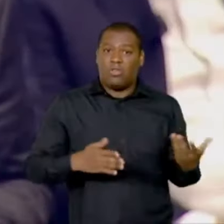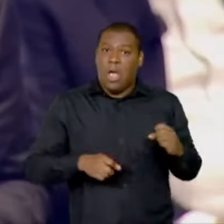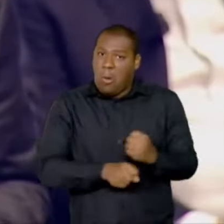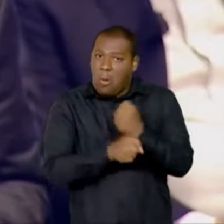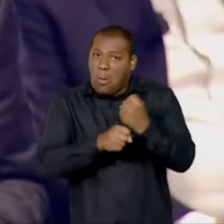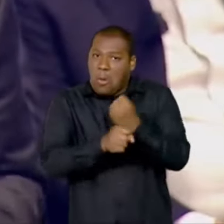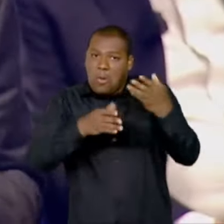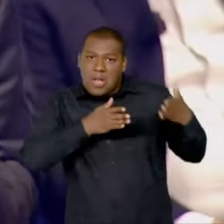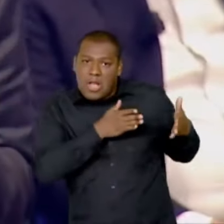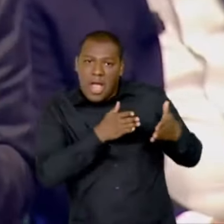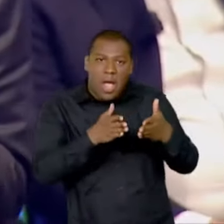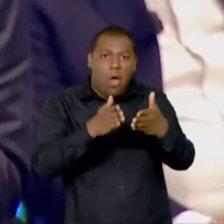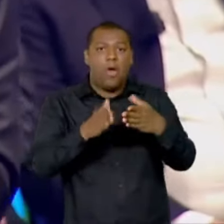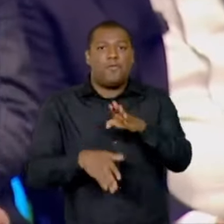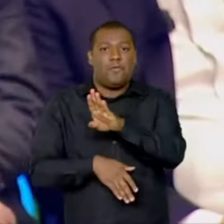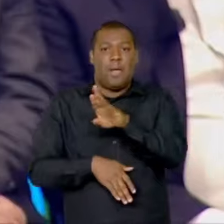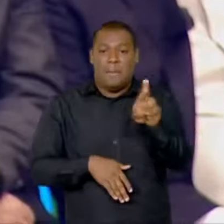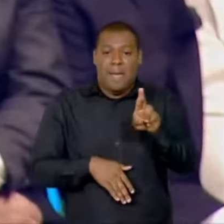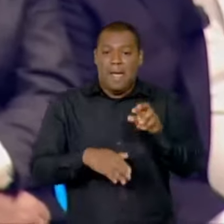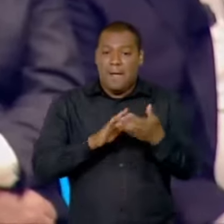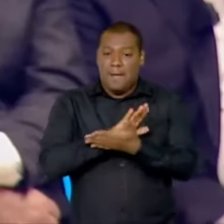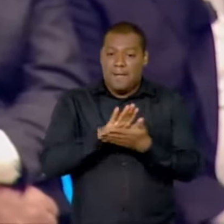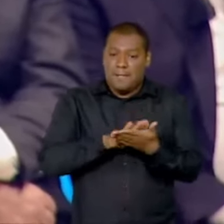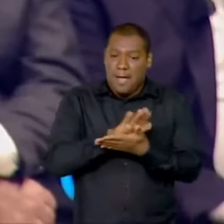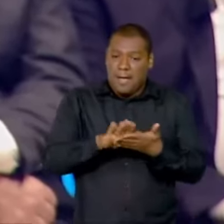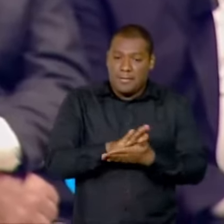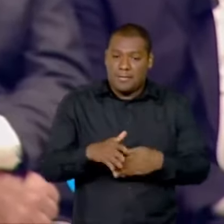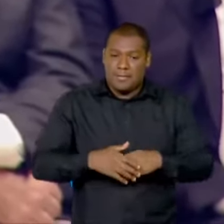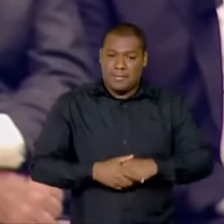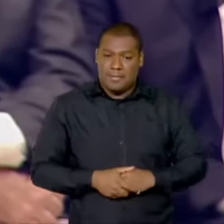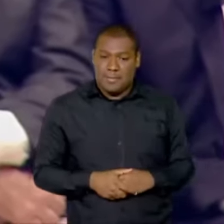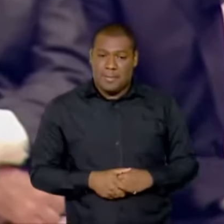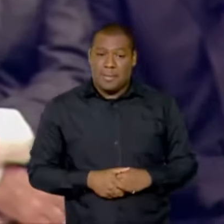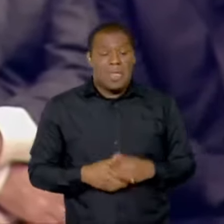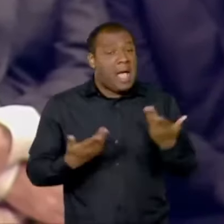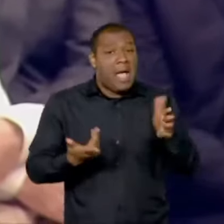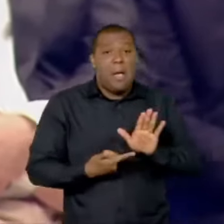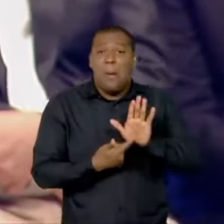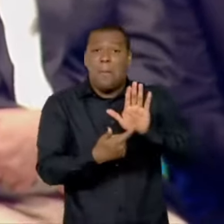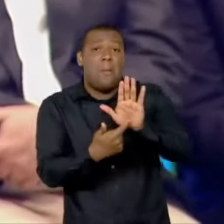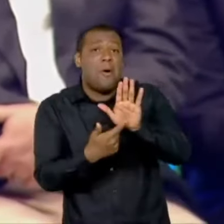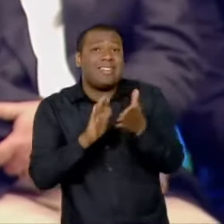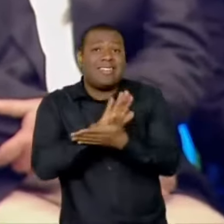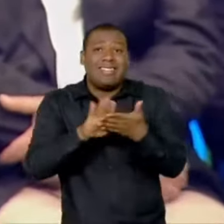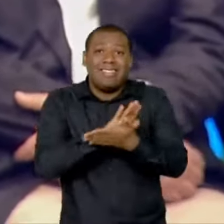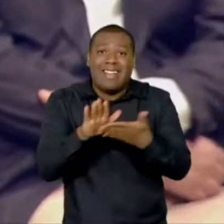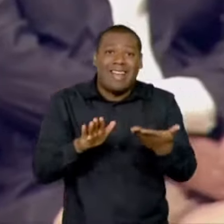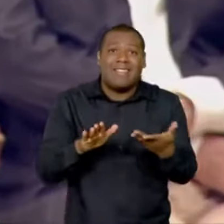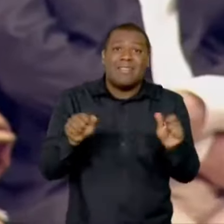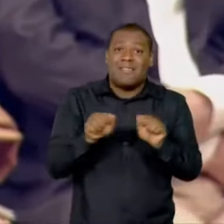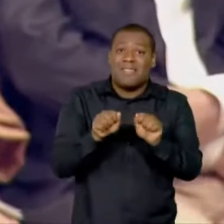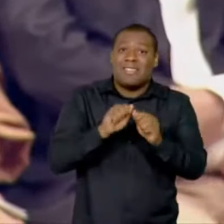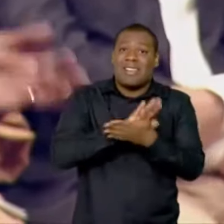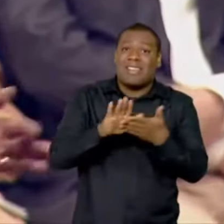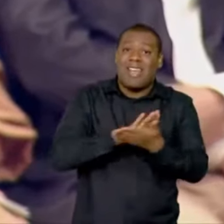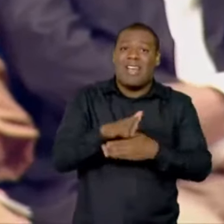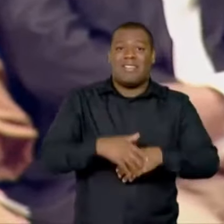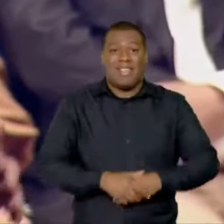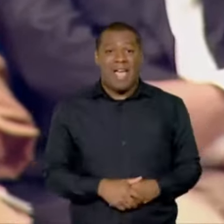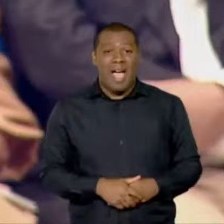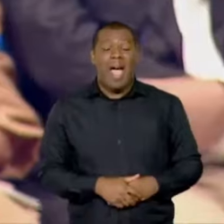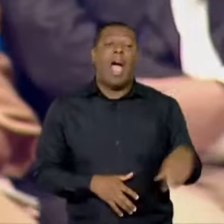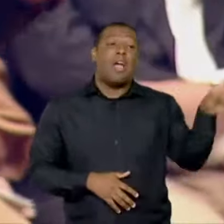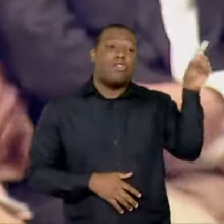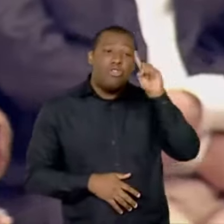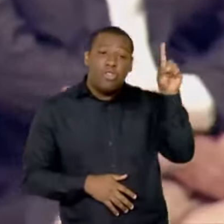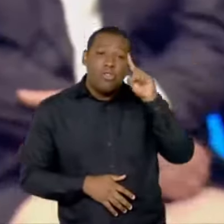ferrovia. Isso numa demonstração de que você não tem o que mostrar, você não tem o que fazer, então você arruma briga. Todo dia você briga com